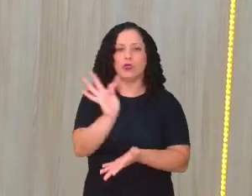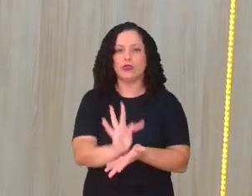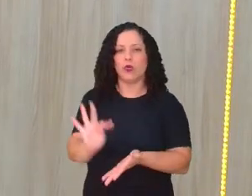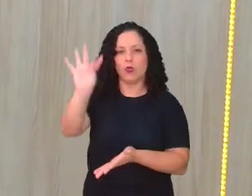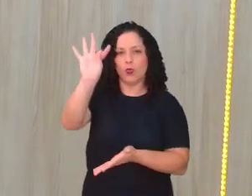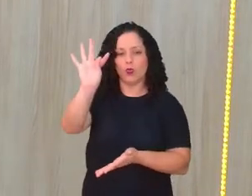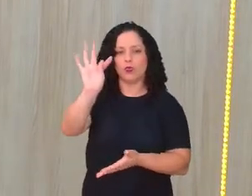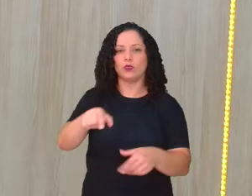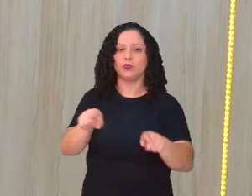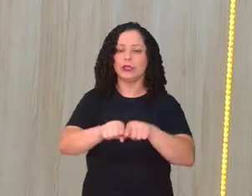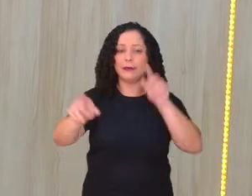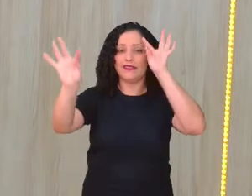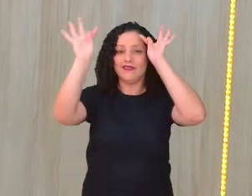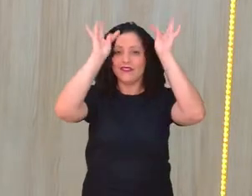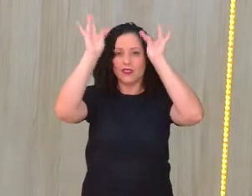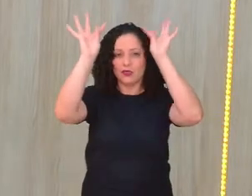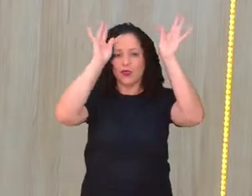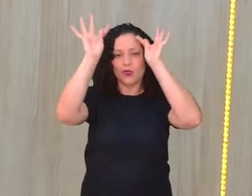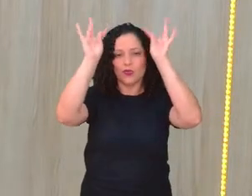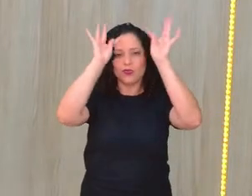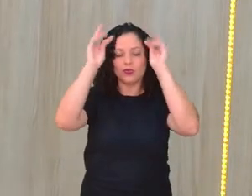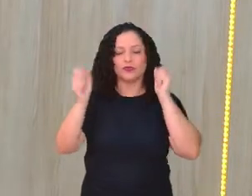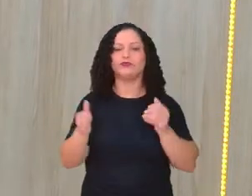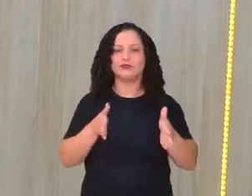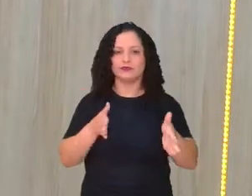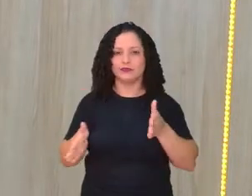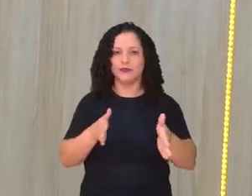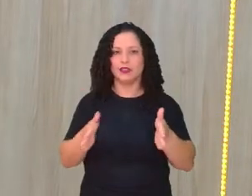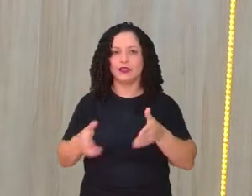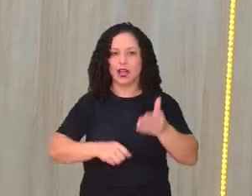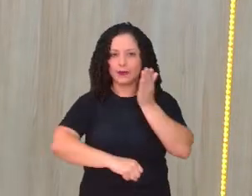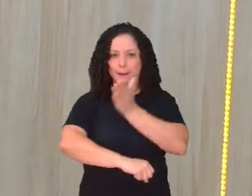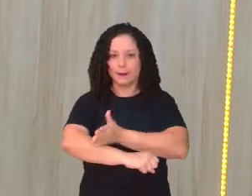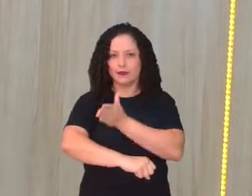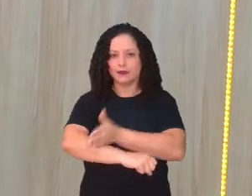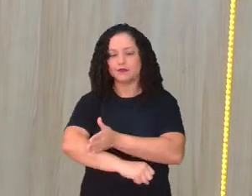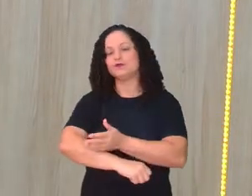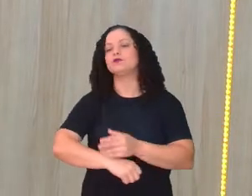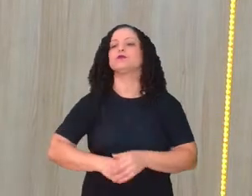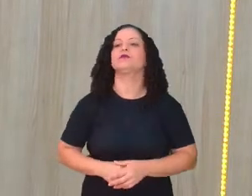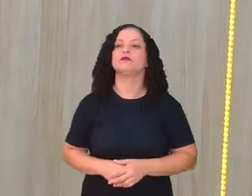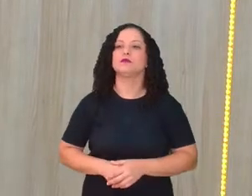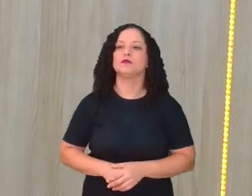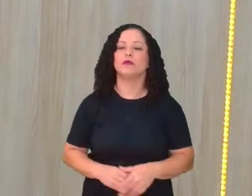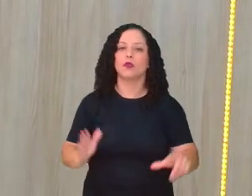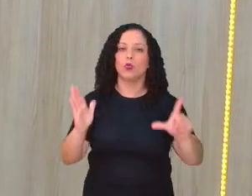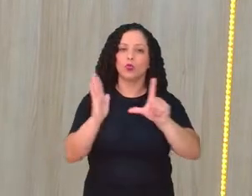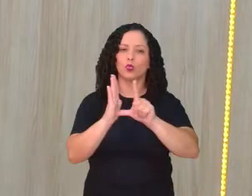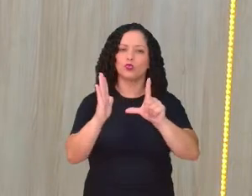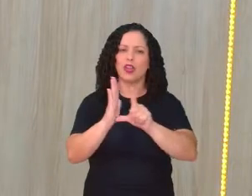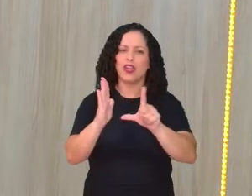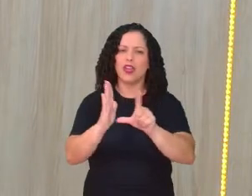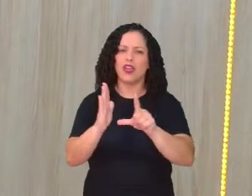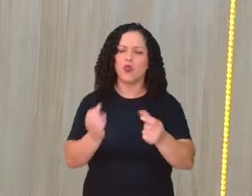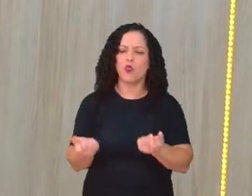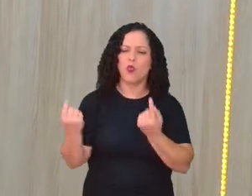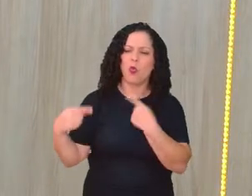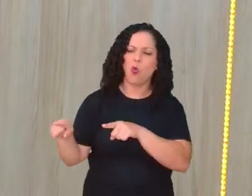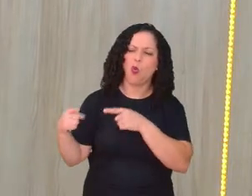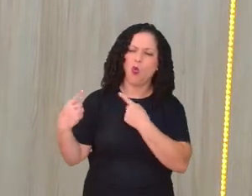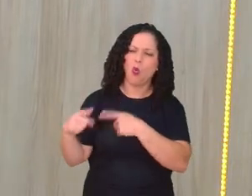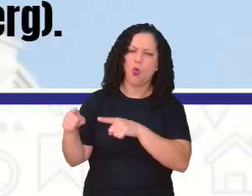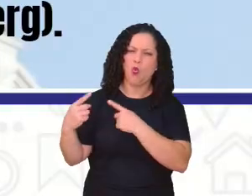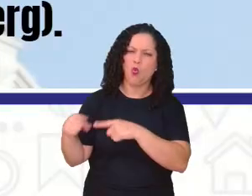também da Idade Média, né. Então, Lutero ele começa a criticar aí, ó, os costumes clericais,